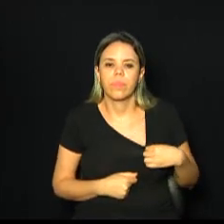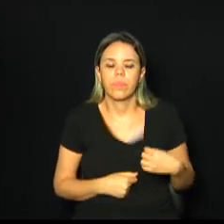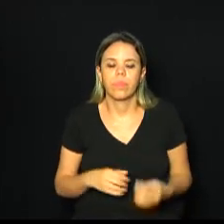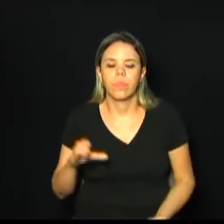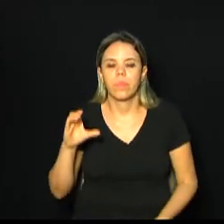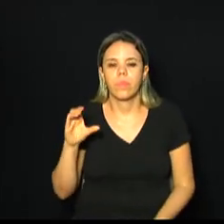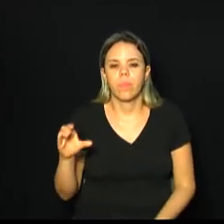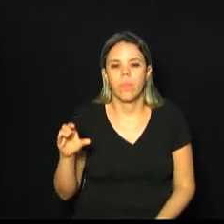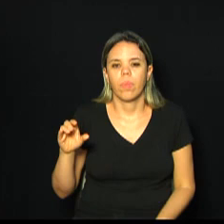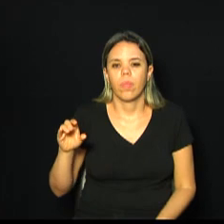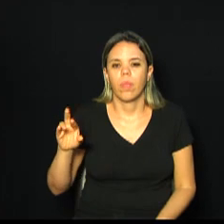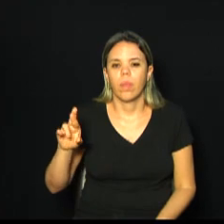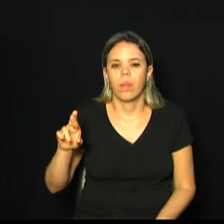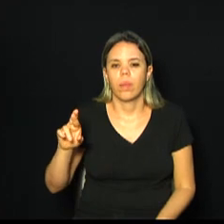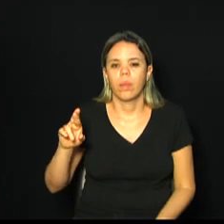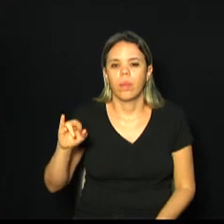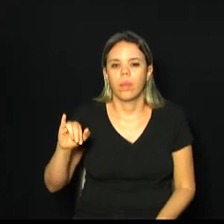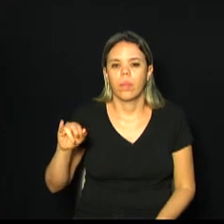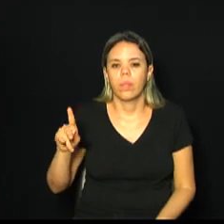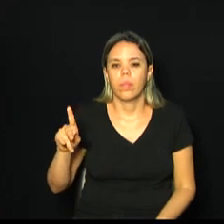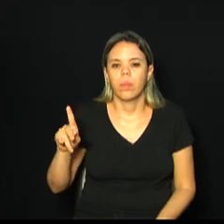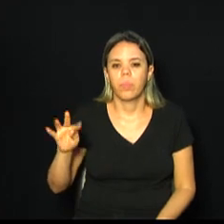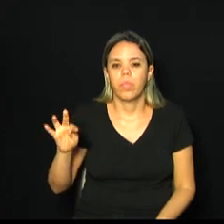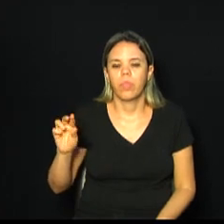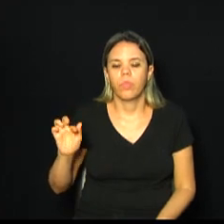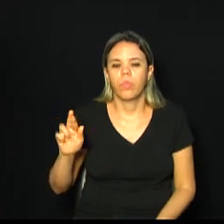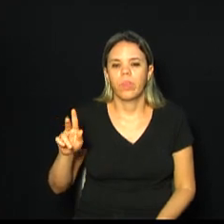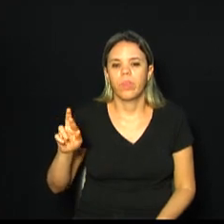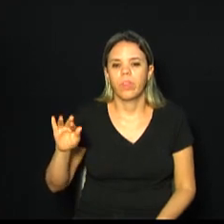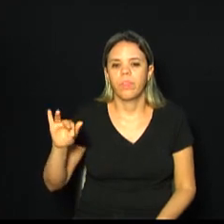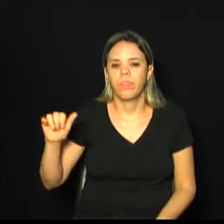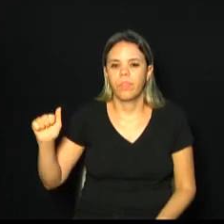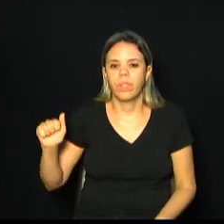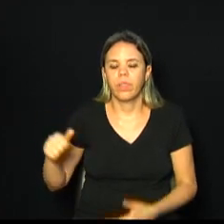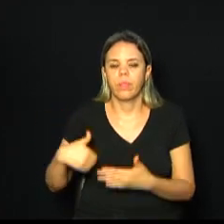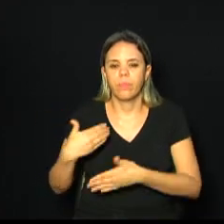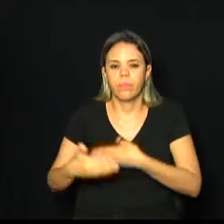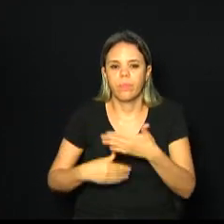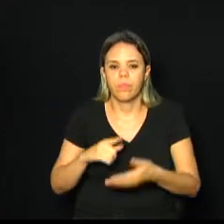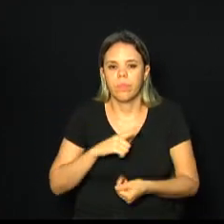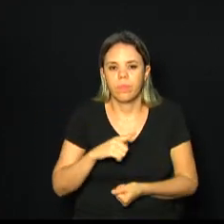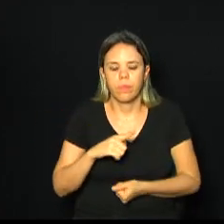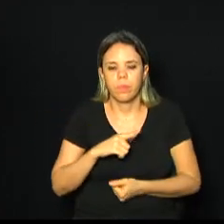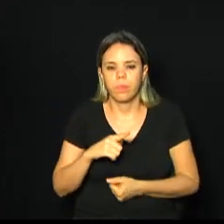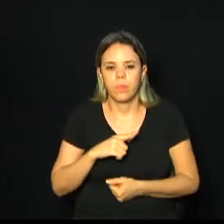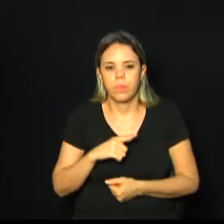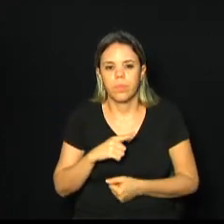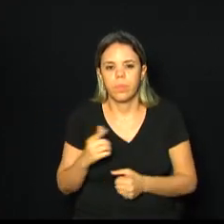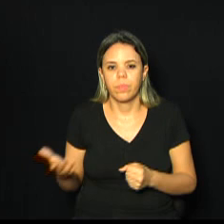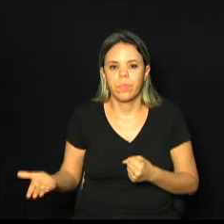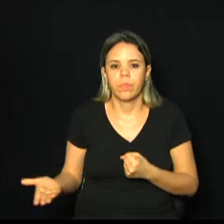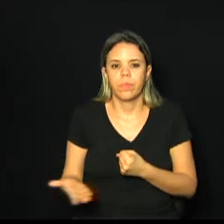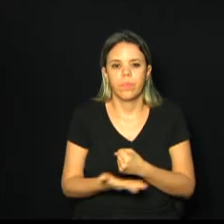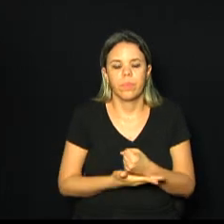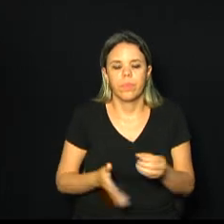Criptografia, por exemplo, é um dos processos. Existe um processo chamado minimização.